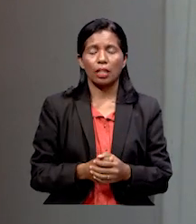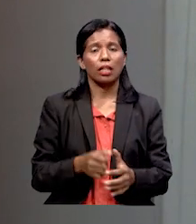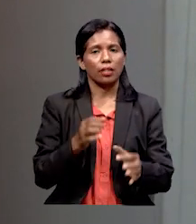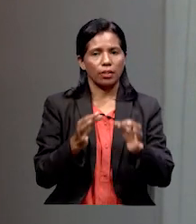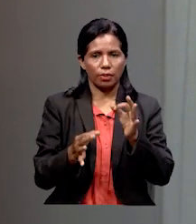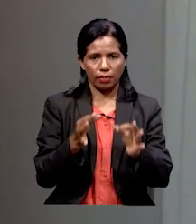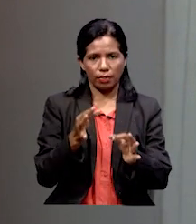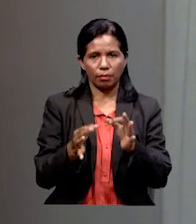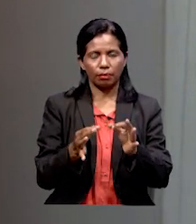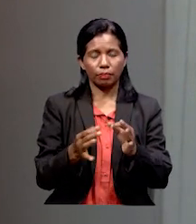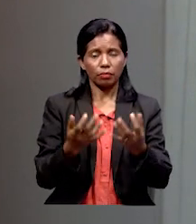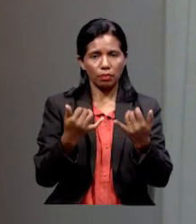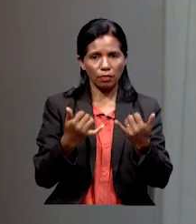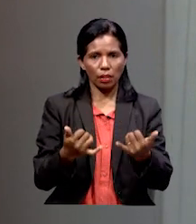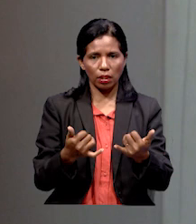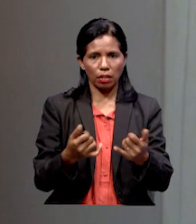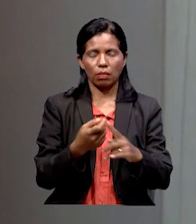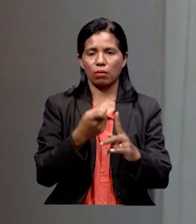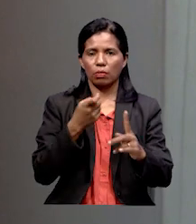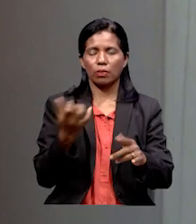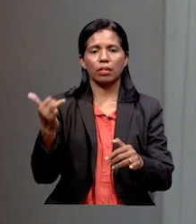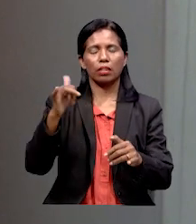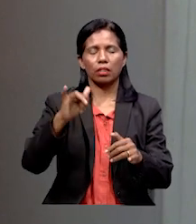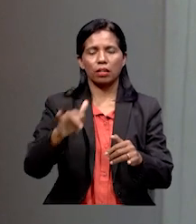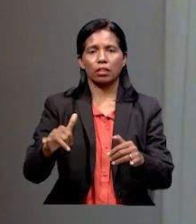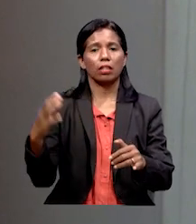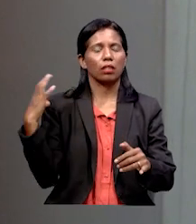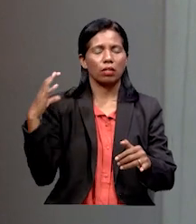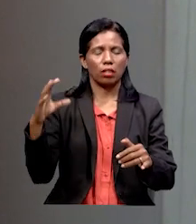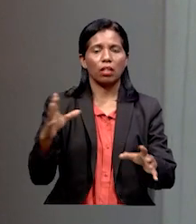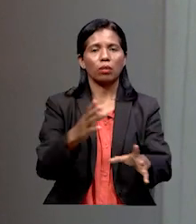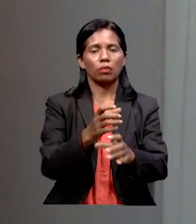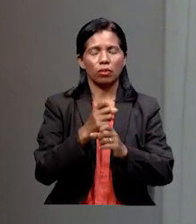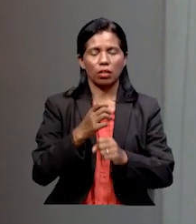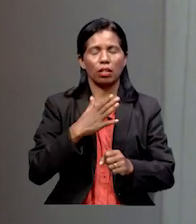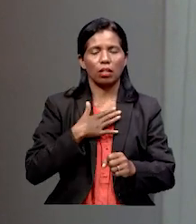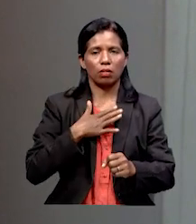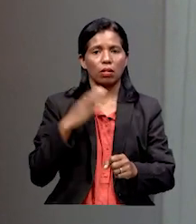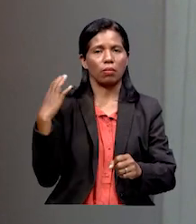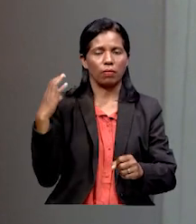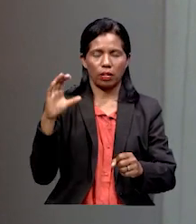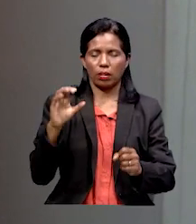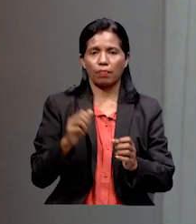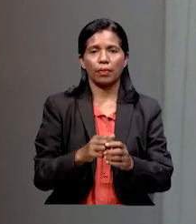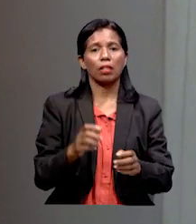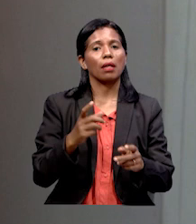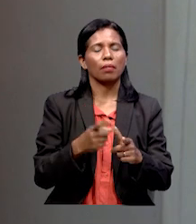ne maka akumularu hosi sirani posisan be atu desar mane kompetensi nebe